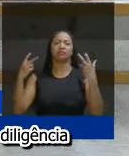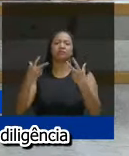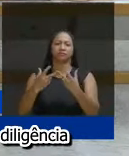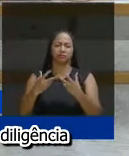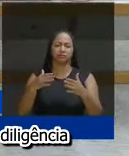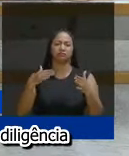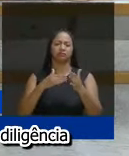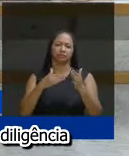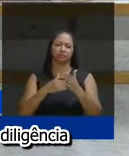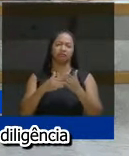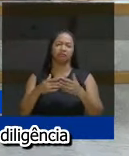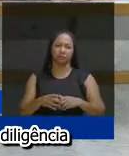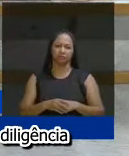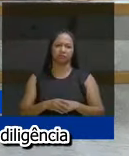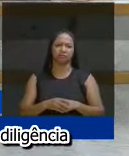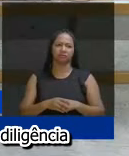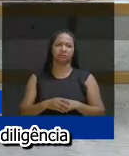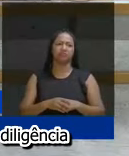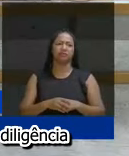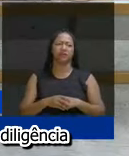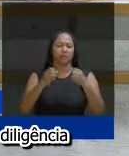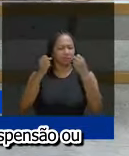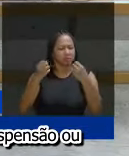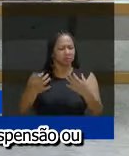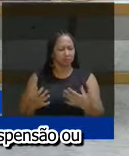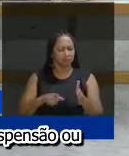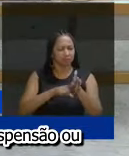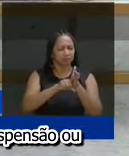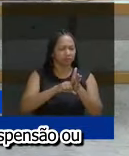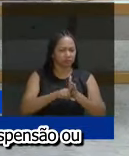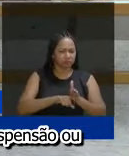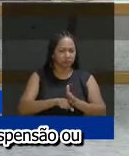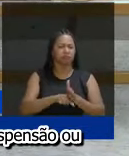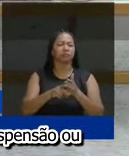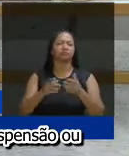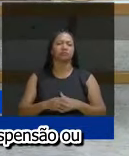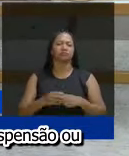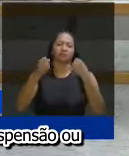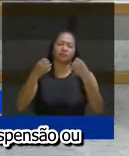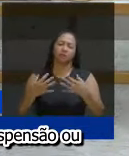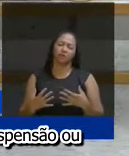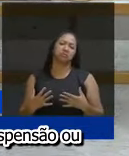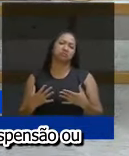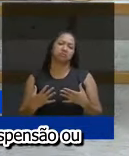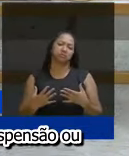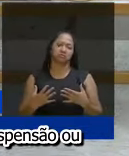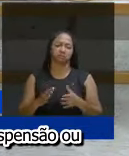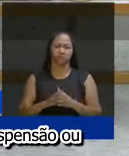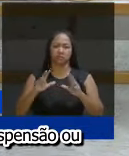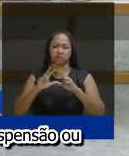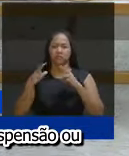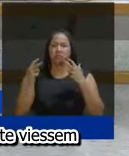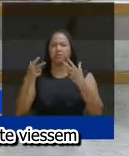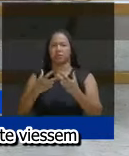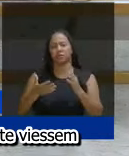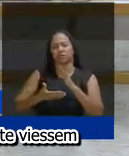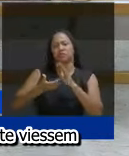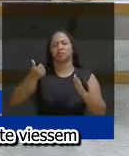suspeição ou impedimento, ficou pendente essa diligência adicional para providenciar uma eventual exceção de suspeição